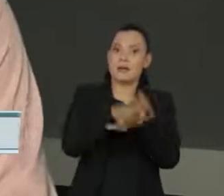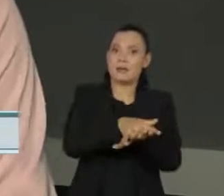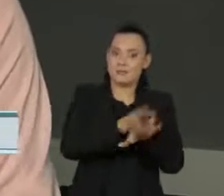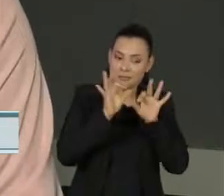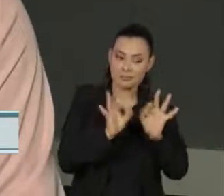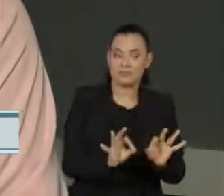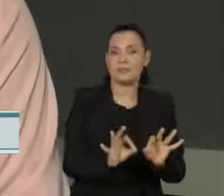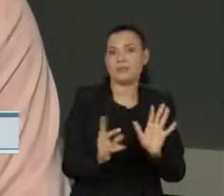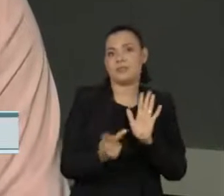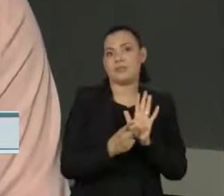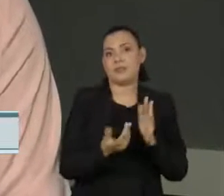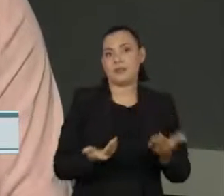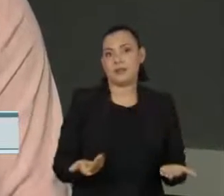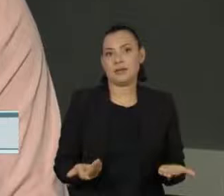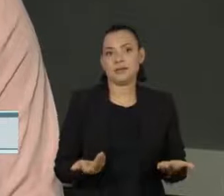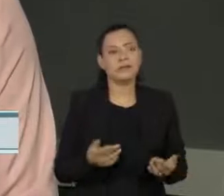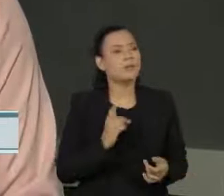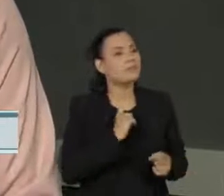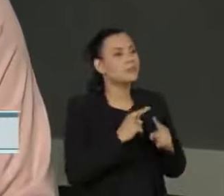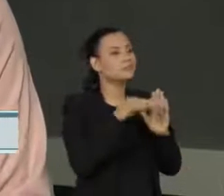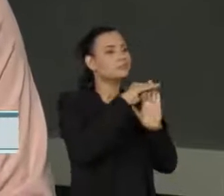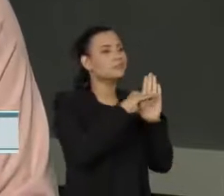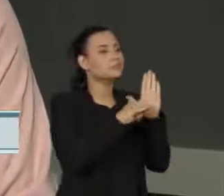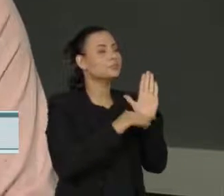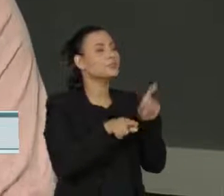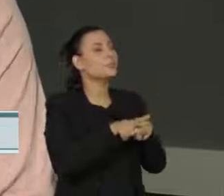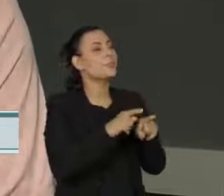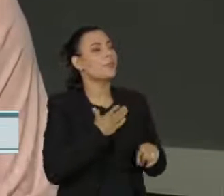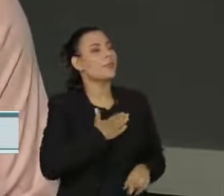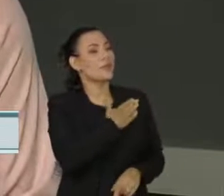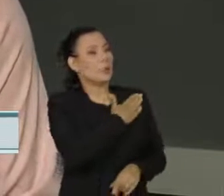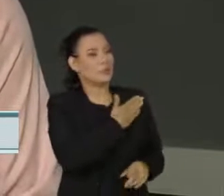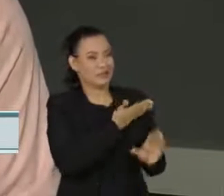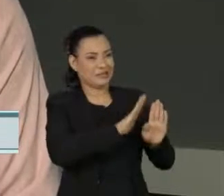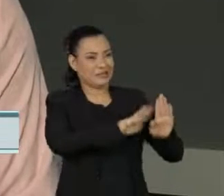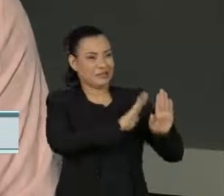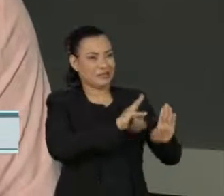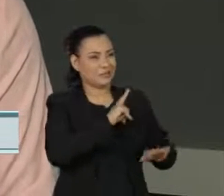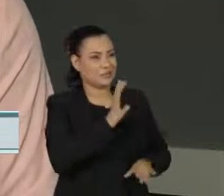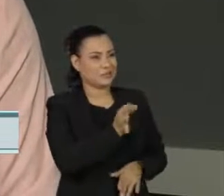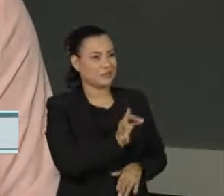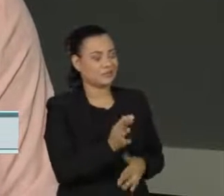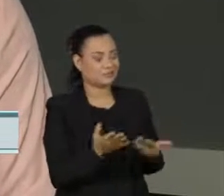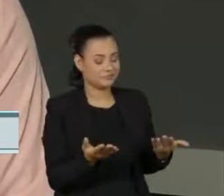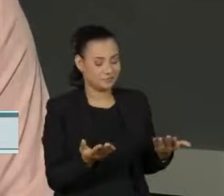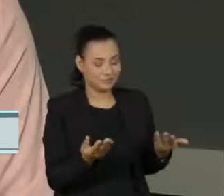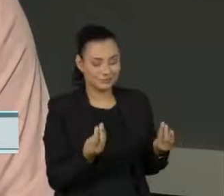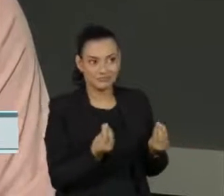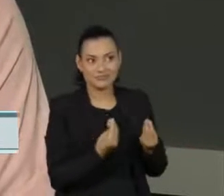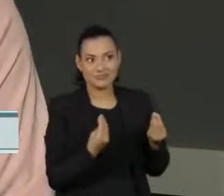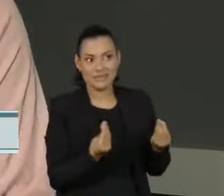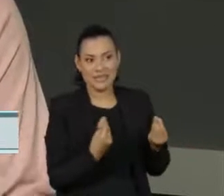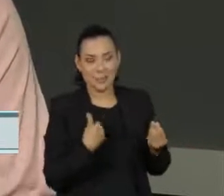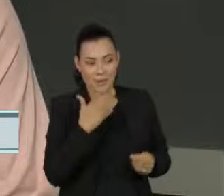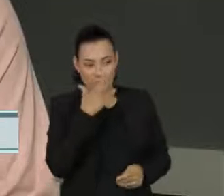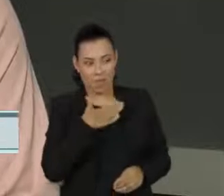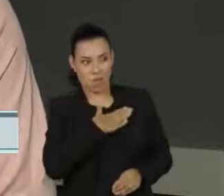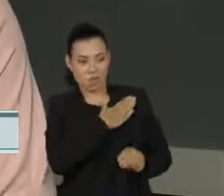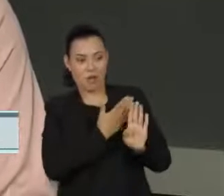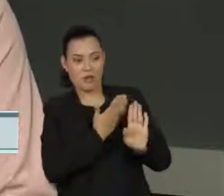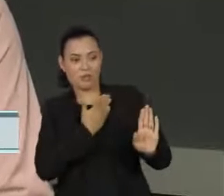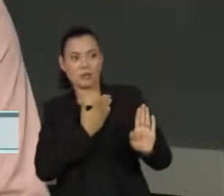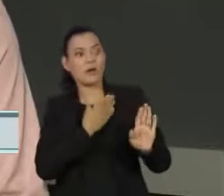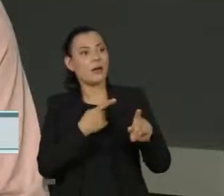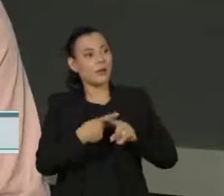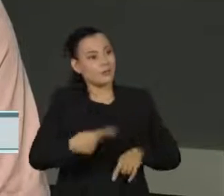outras questões norteadas pelo preconceito e pela tendência de exclusão no Brasil, que